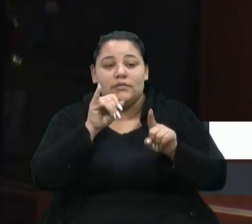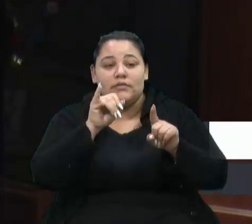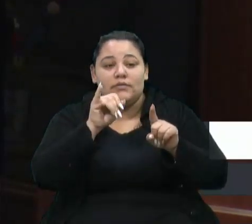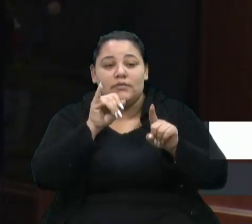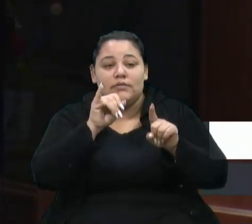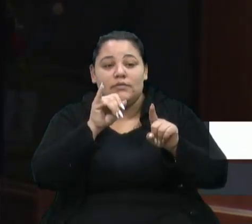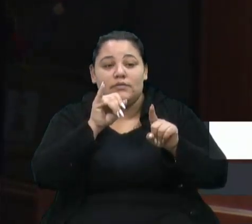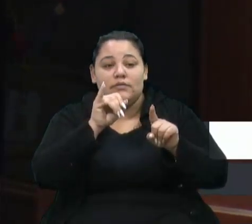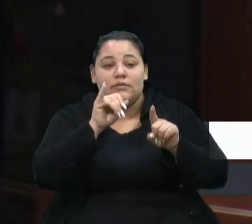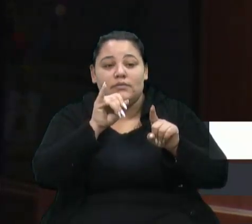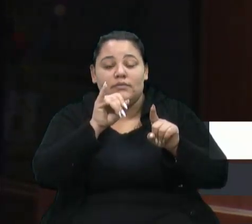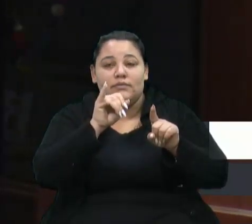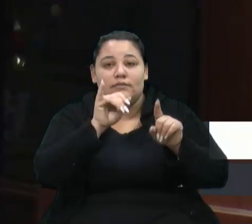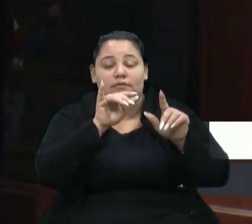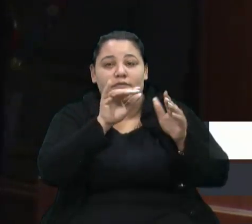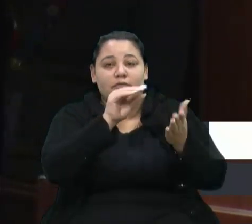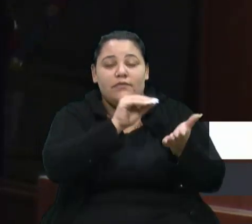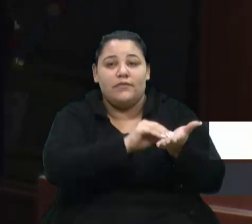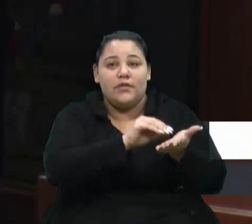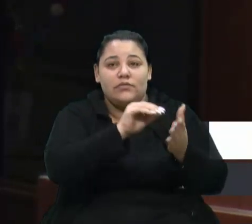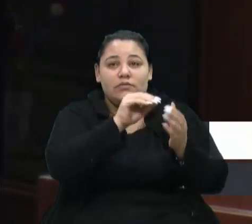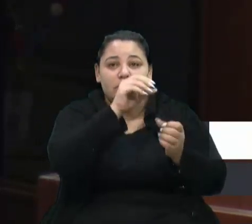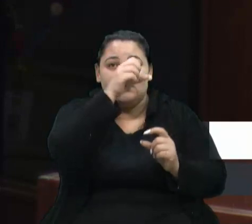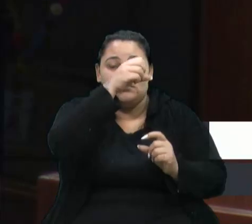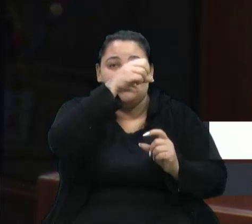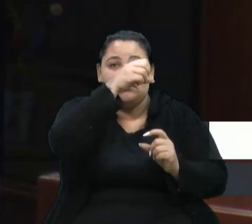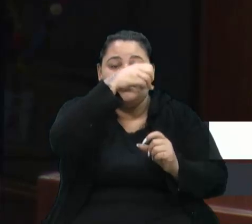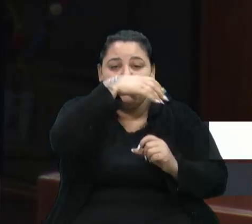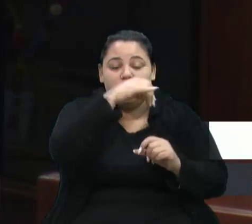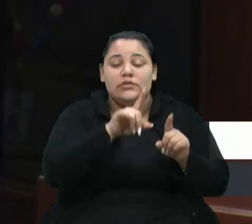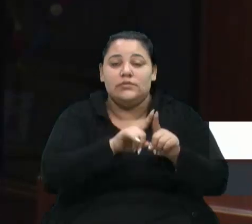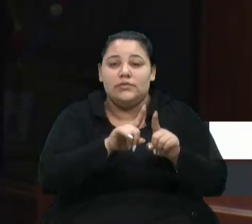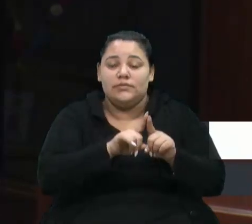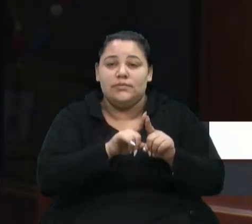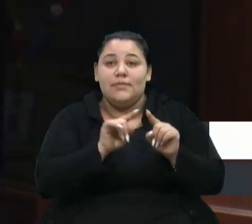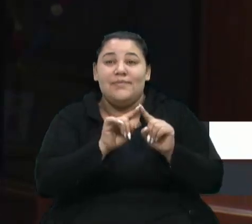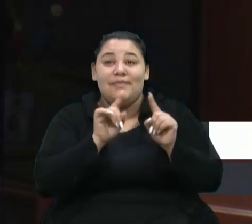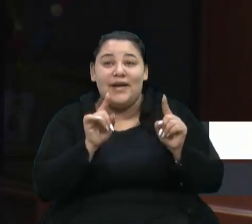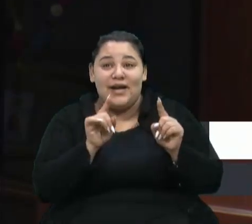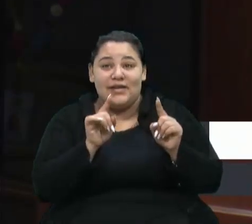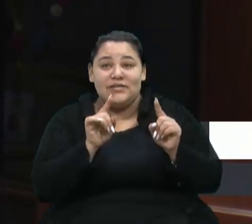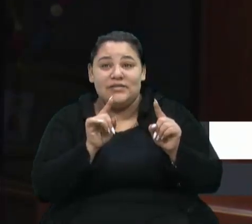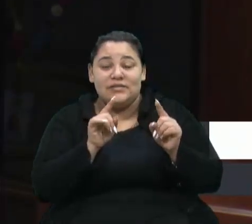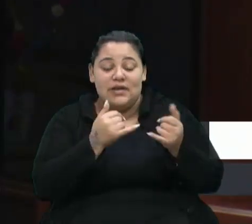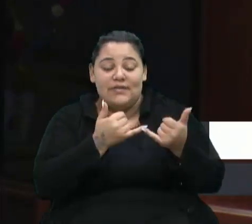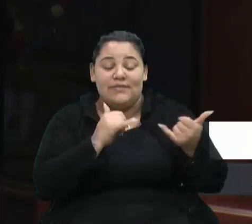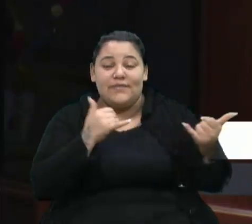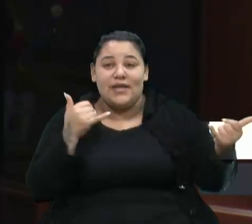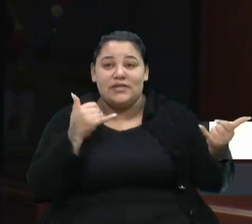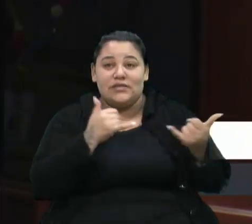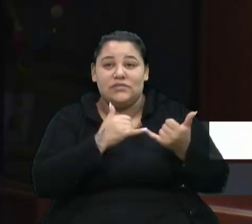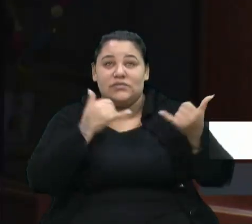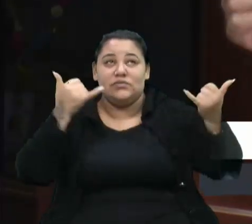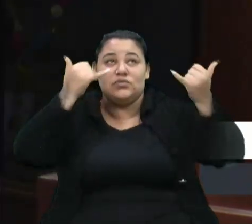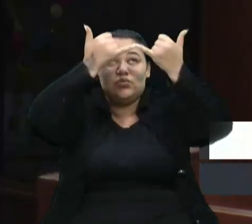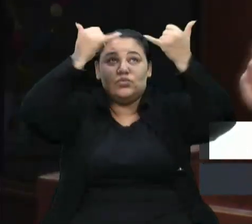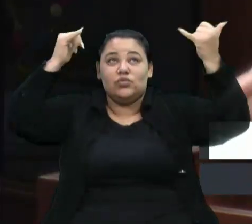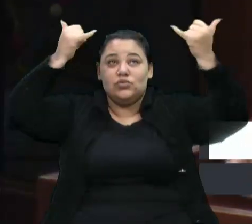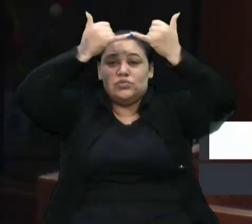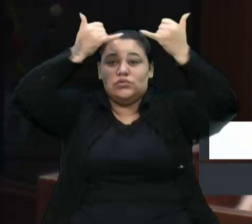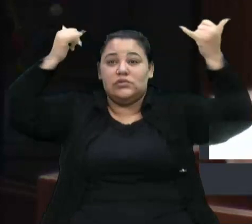de nossa cidade foi constatado a fiação de luz, que ela